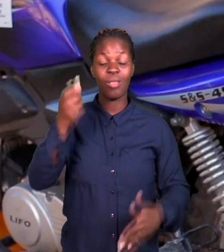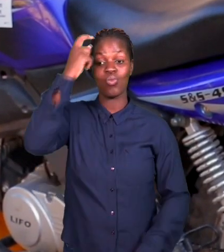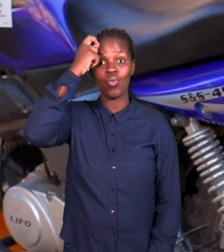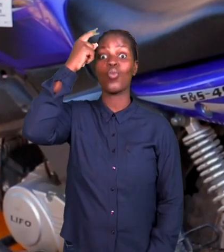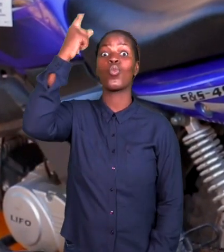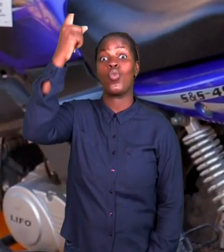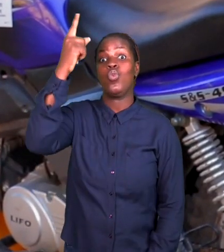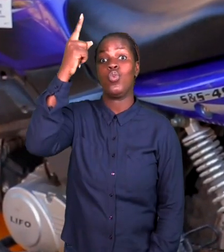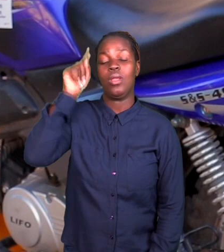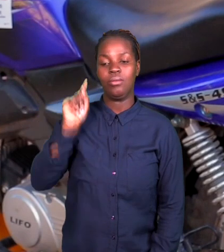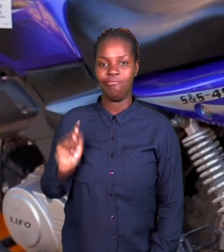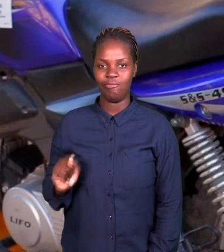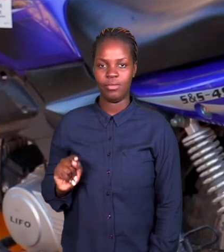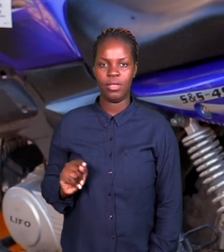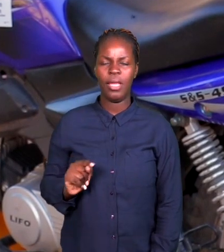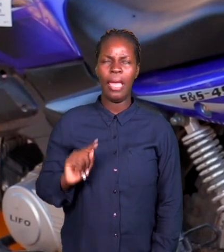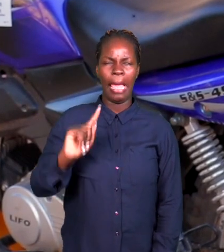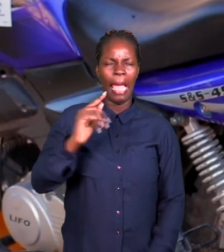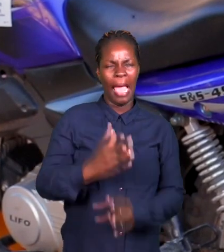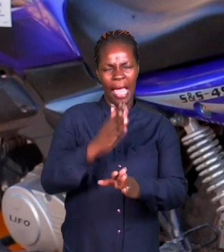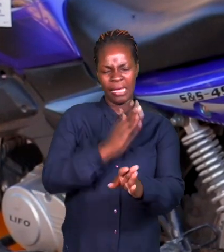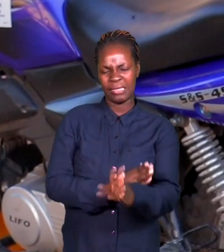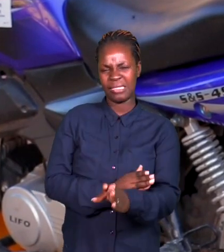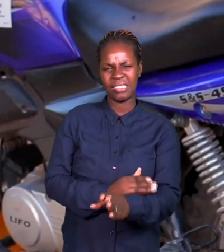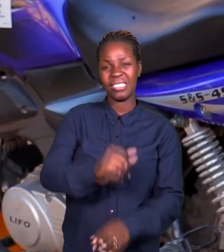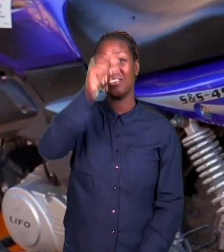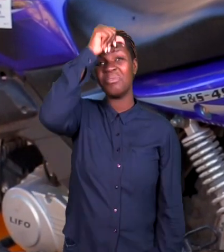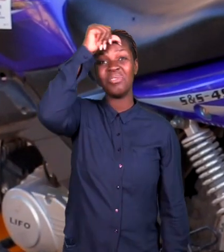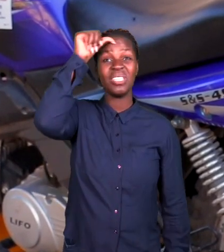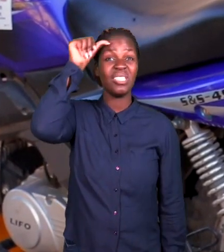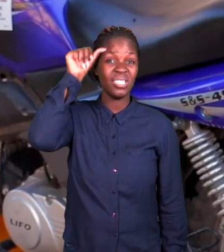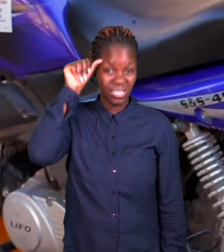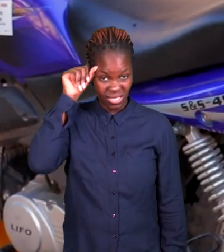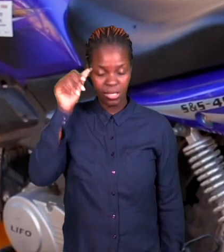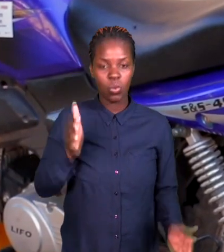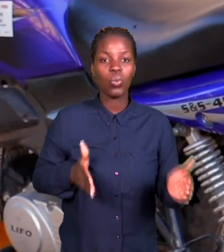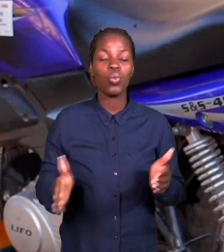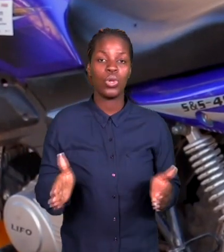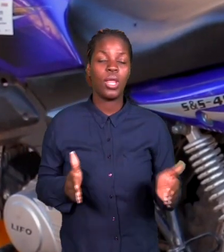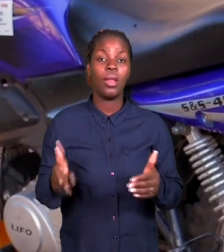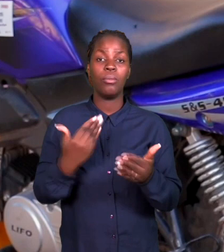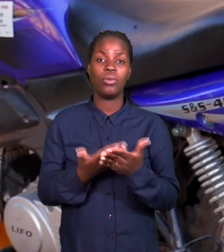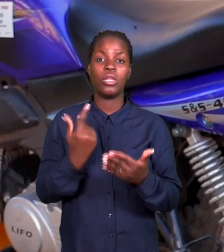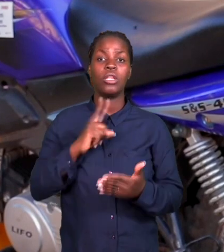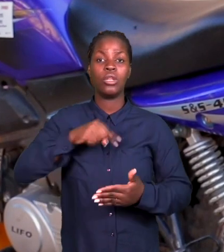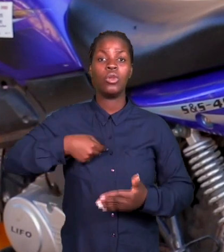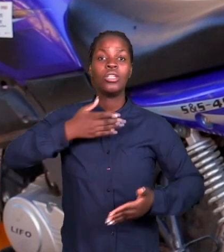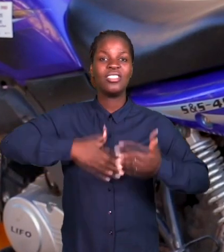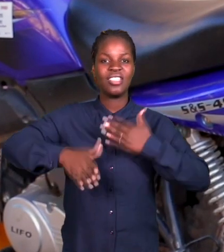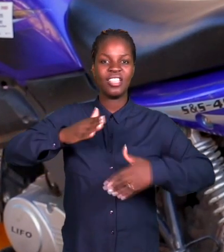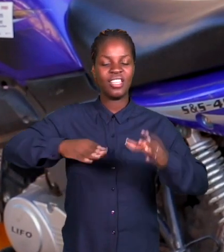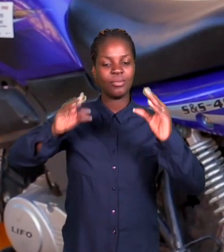cultura exatamente. No princípio nós tivemos muita remitência pelas comunidades no sentido